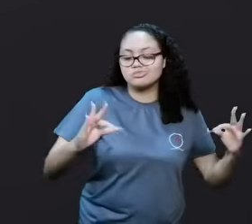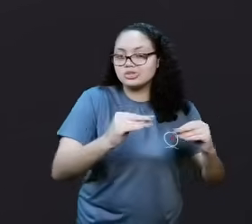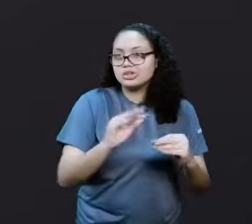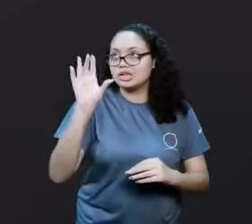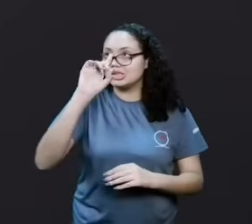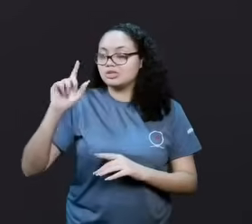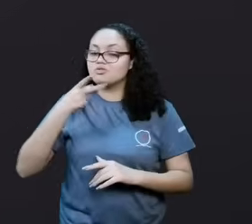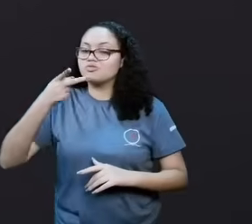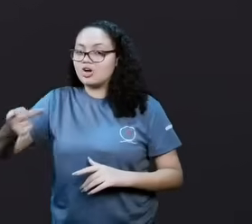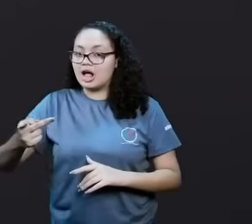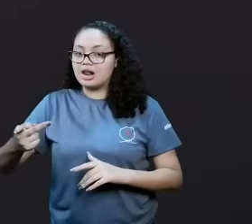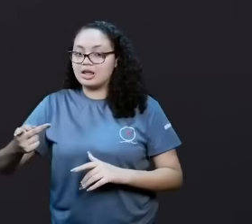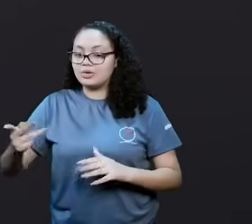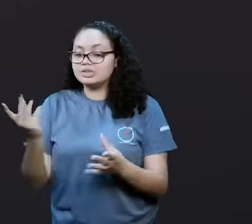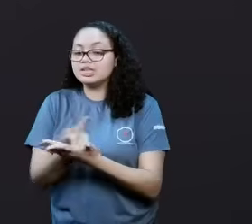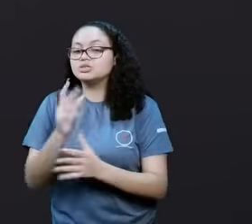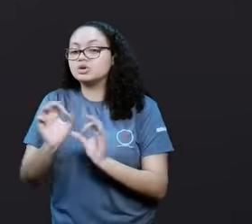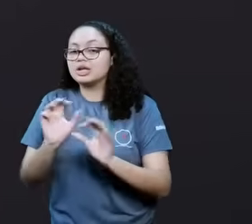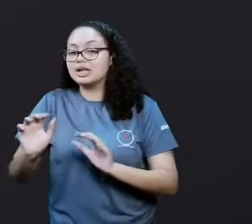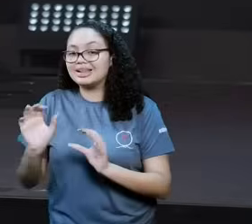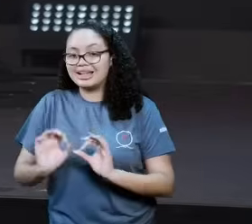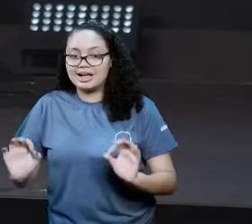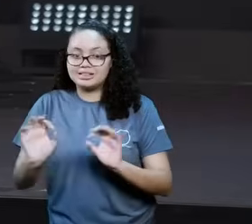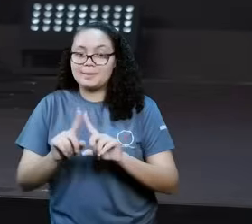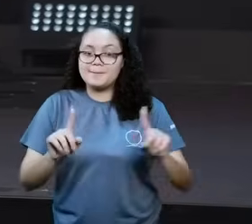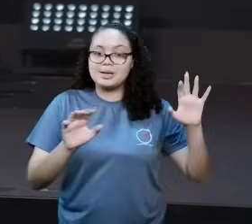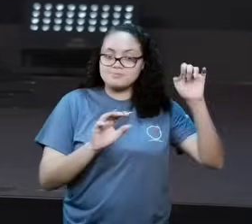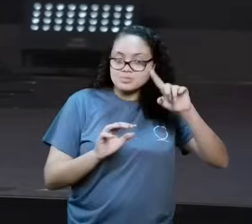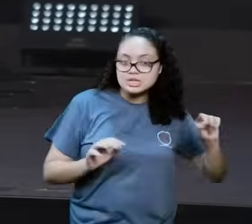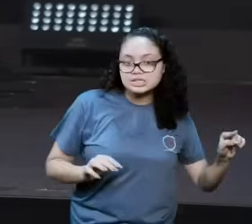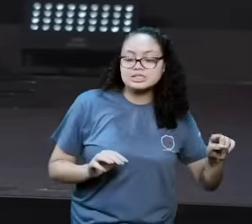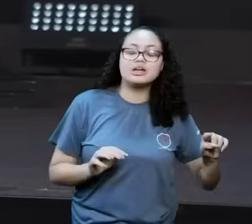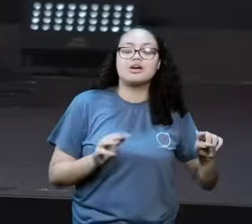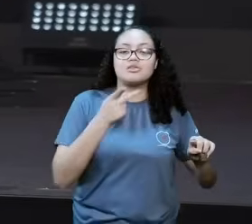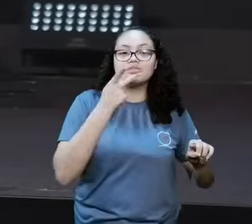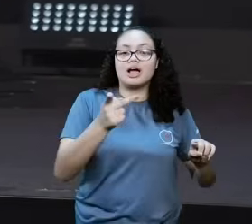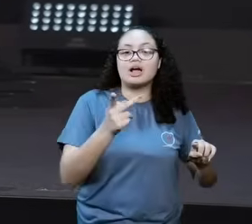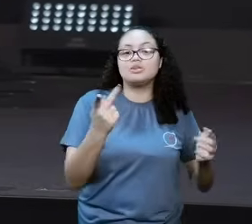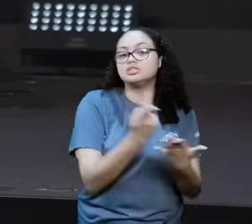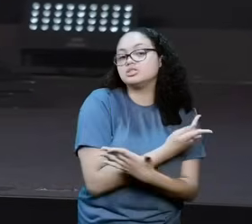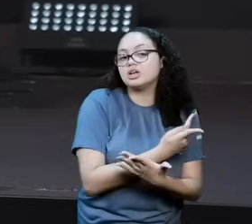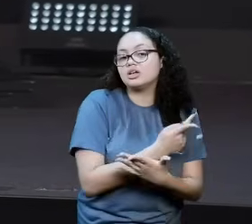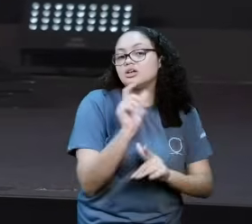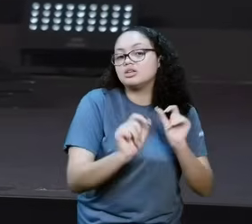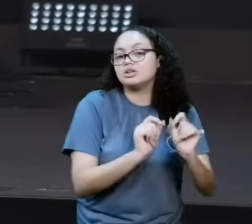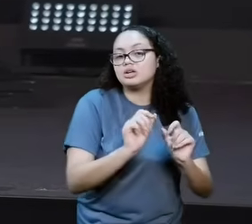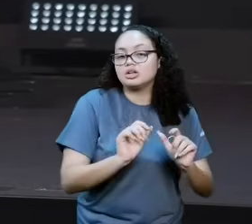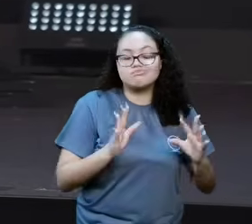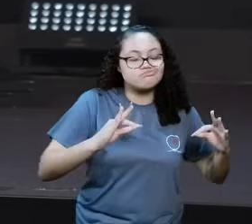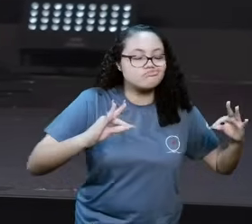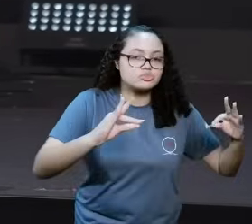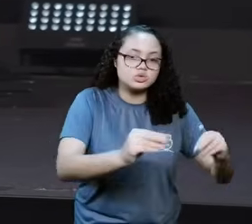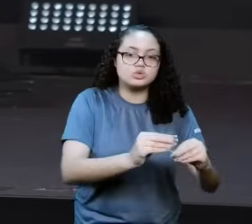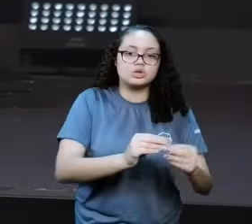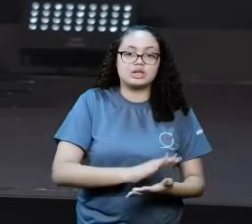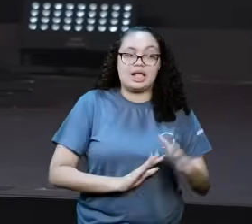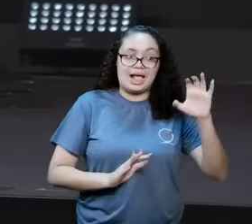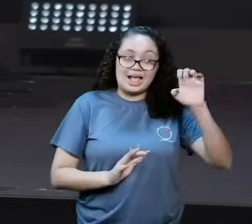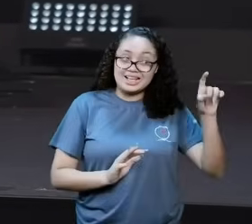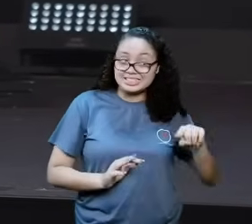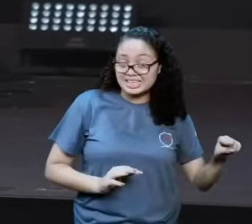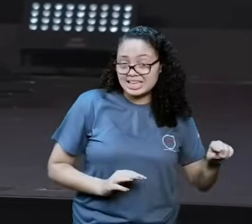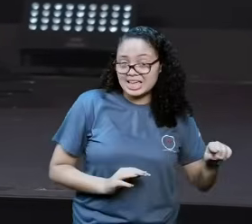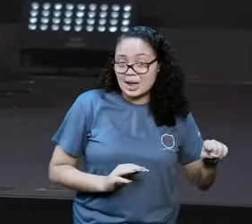acontece? Mas quando Ezequiel fala, o que que acontece? Tudo que Deus falou. Então eu pergunto, haveria na boca de